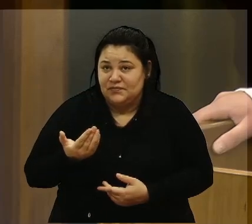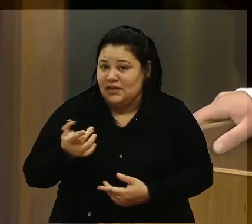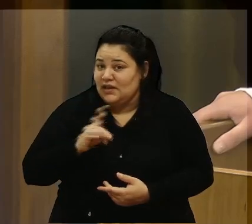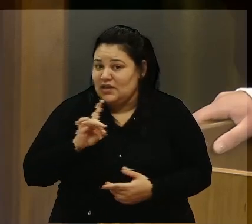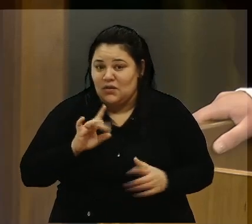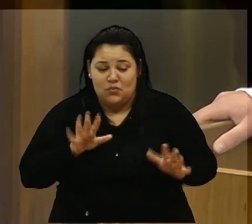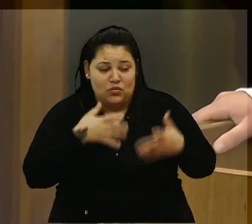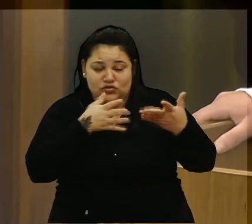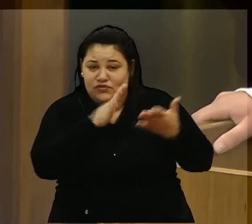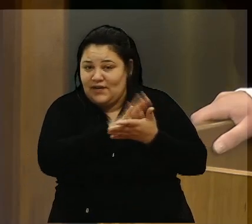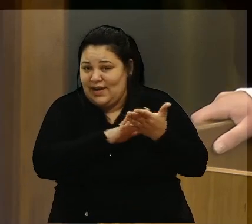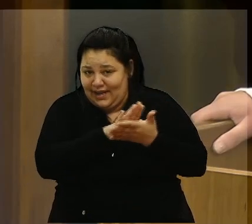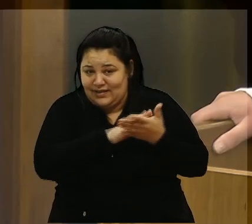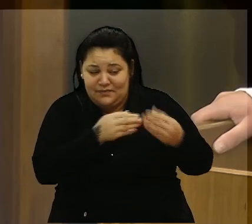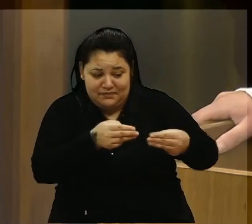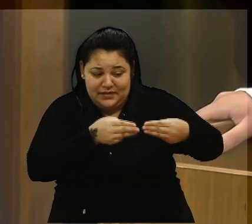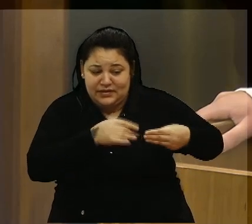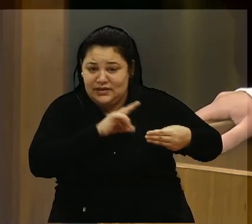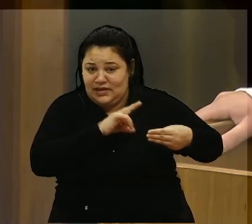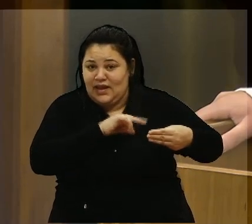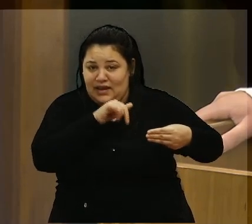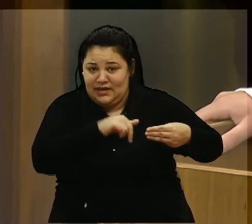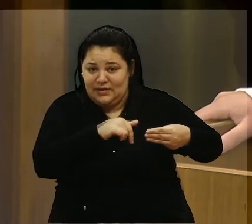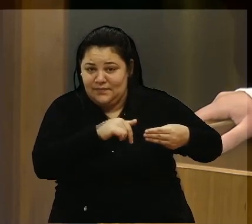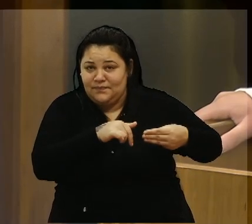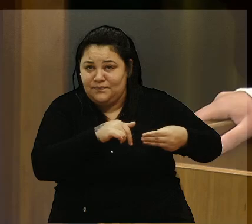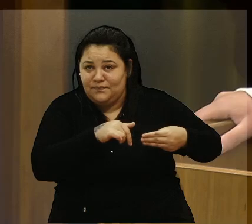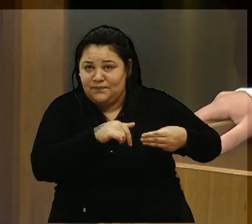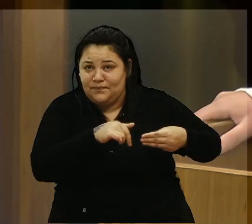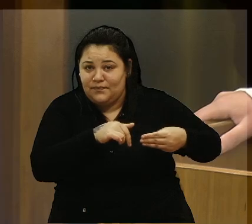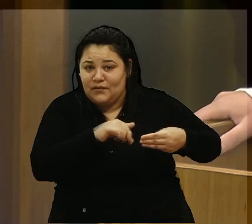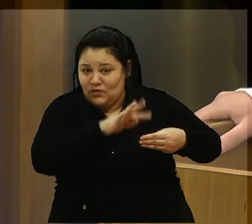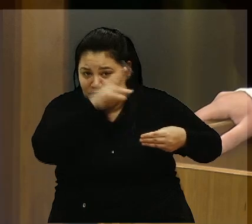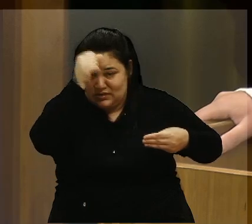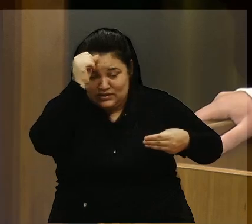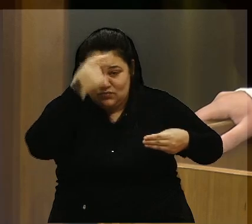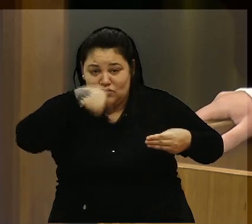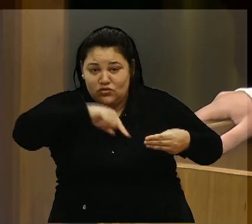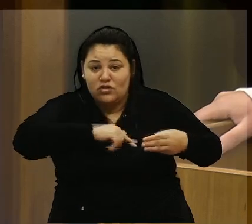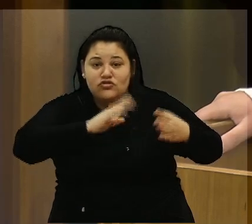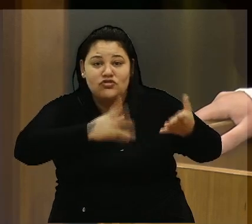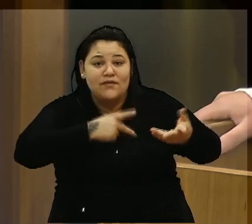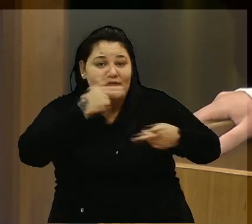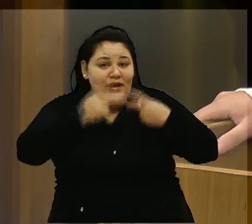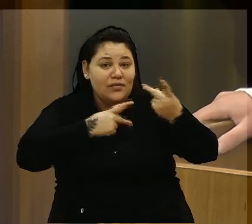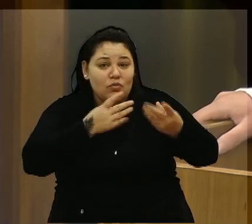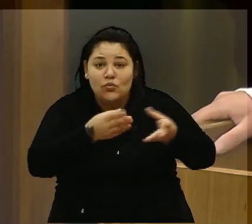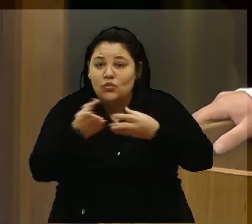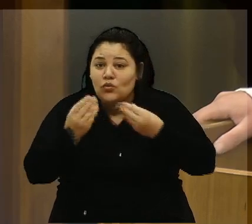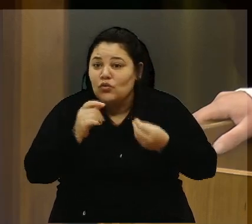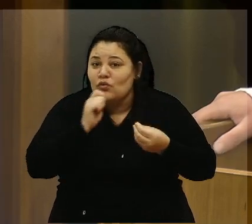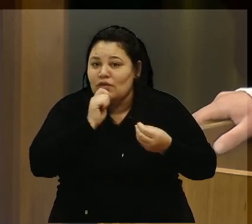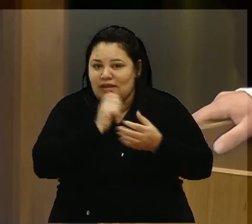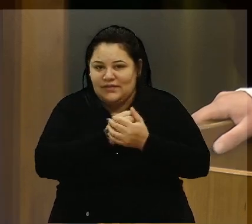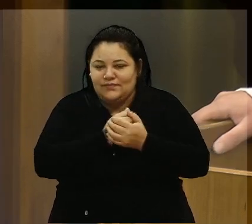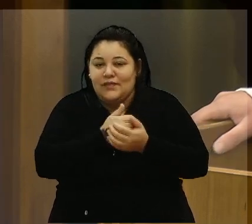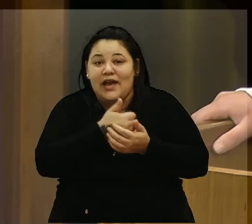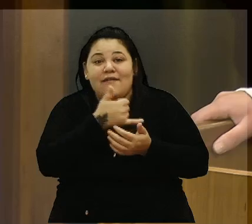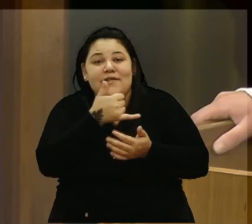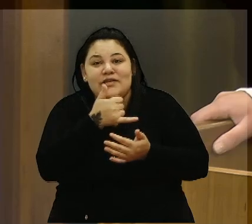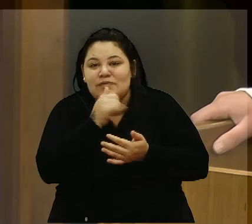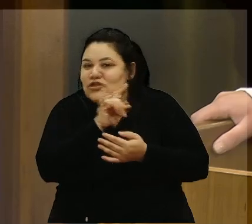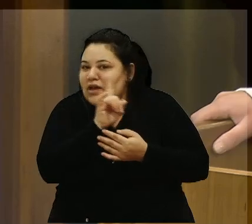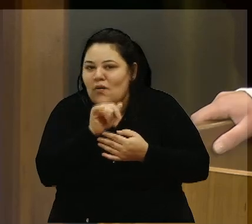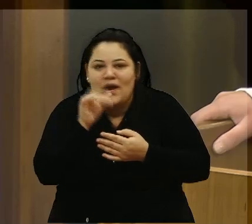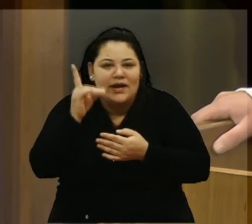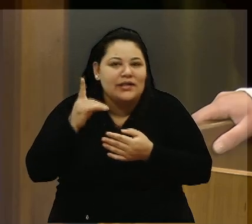as emendas que a gente tem aqui, encaixa no município, e a gente já falou disso diversas vezes. Infelizmente, não é só com a